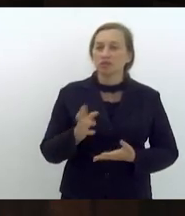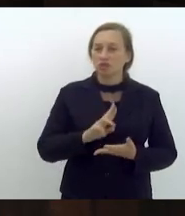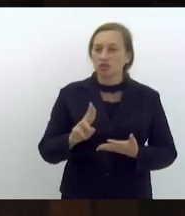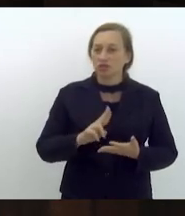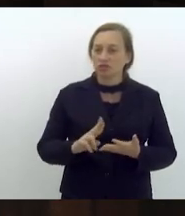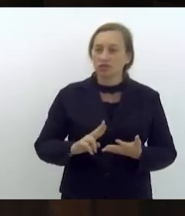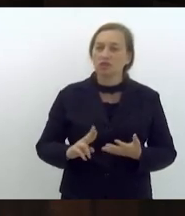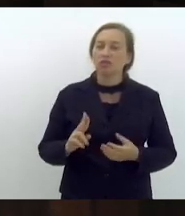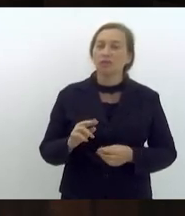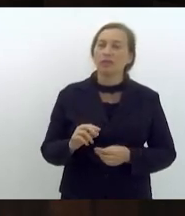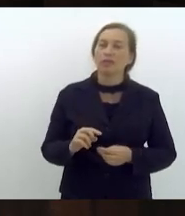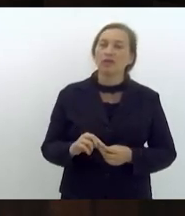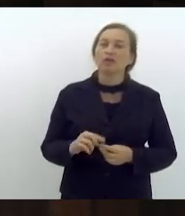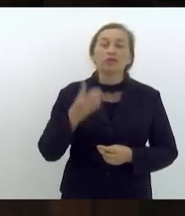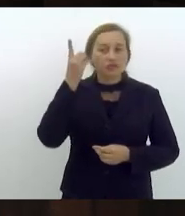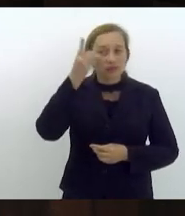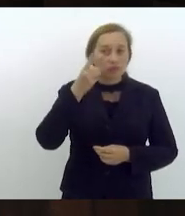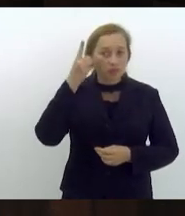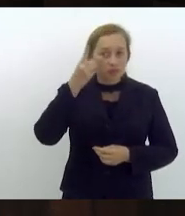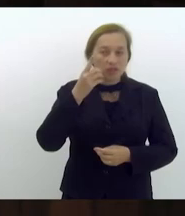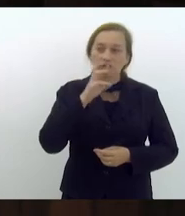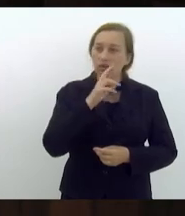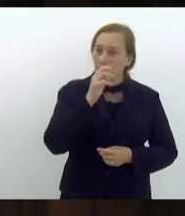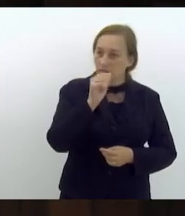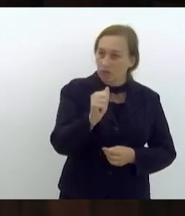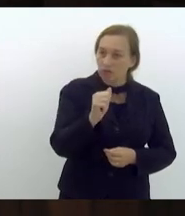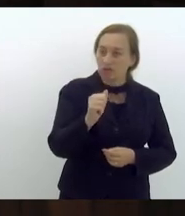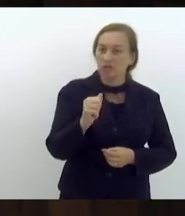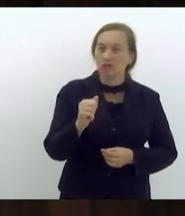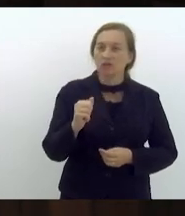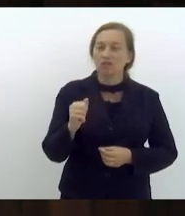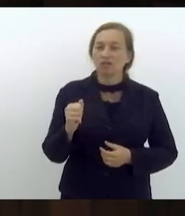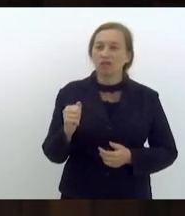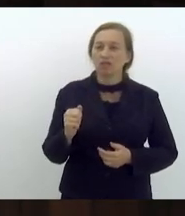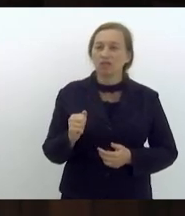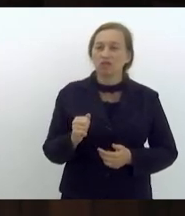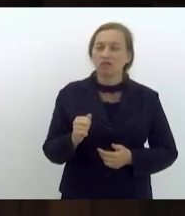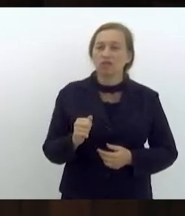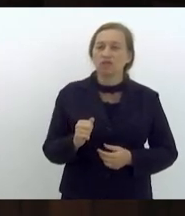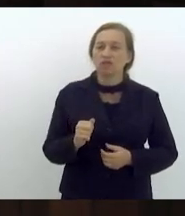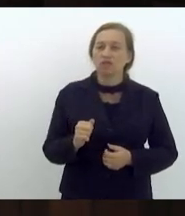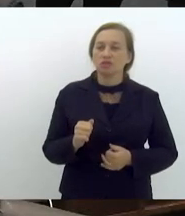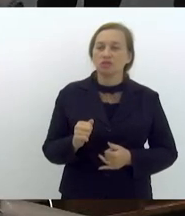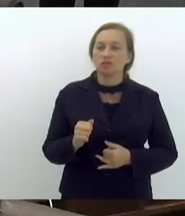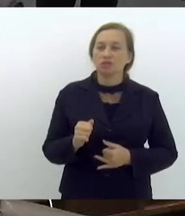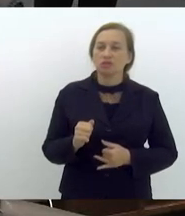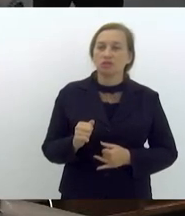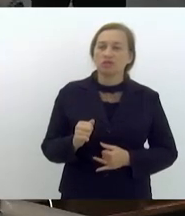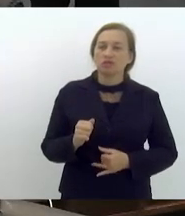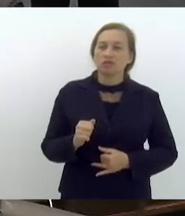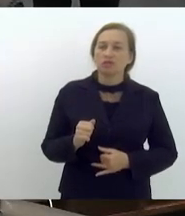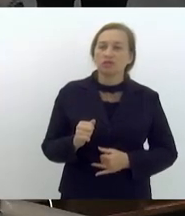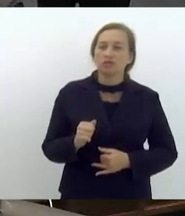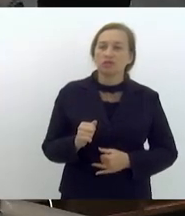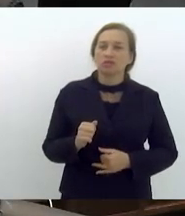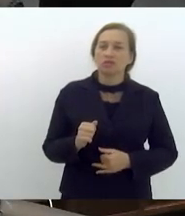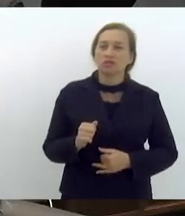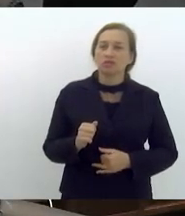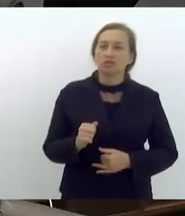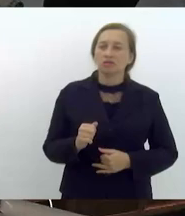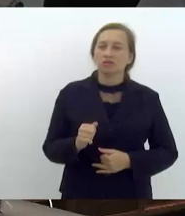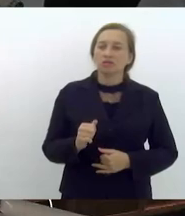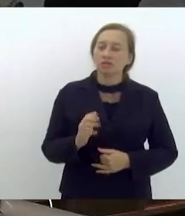logo em seguida é o deputado Rodrigo Amorim para declaração de voto eu pedi arrecadação de votos você não deu